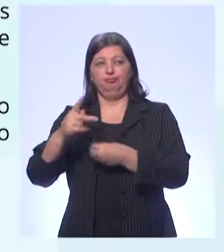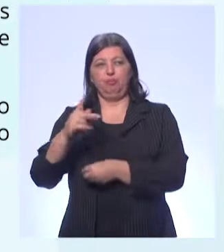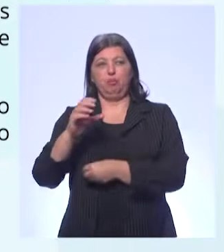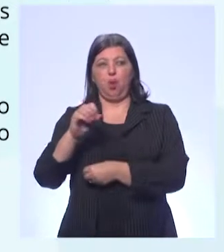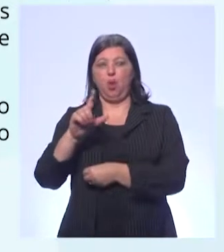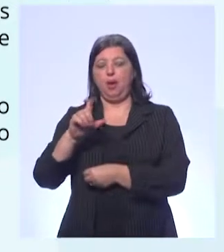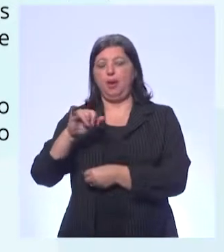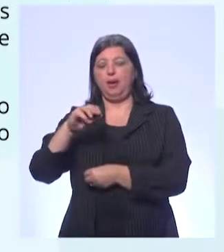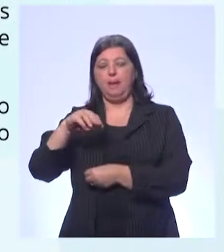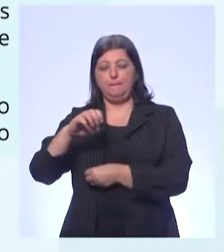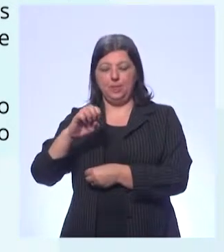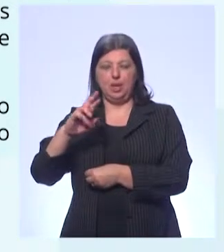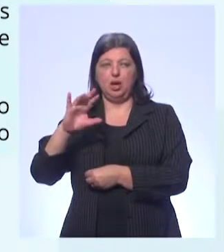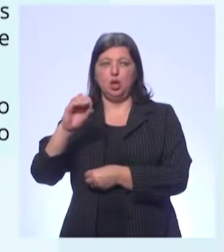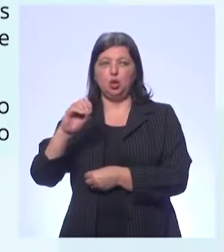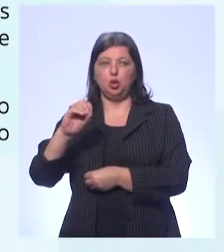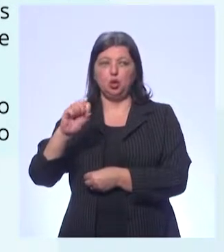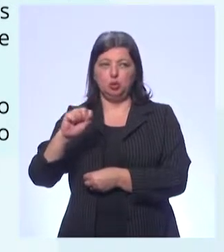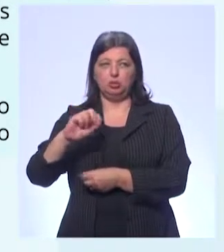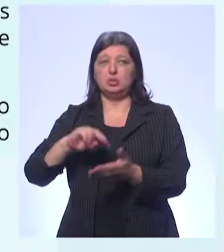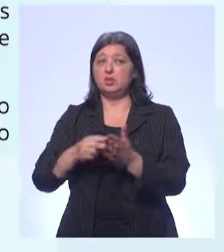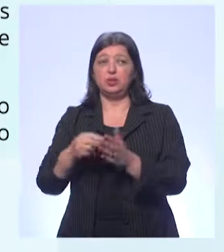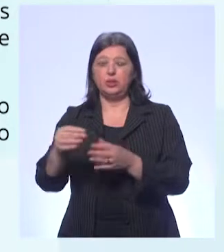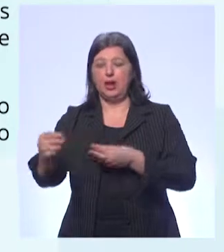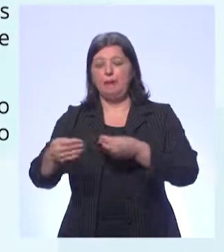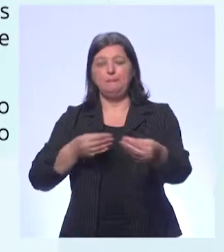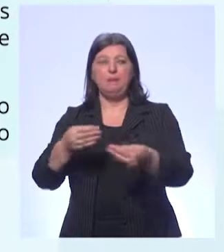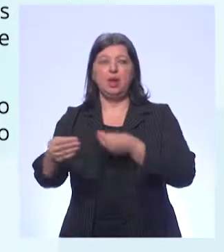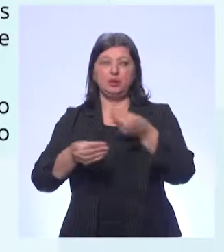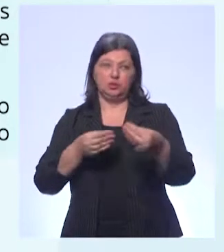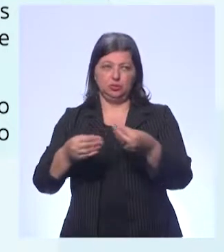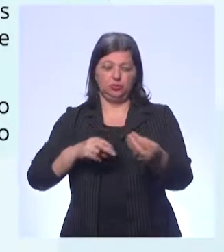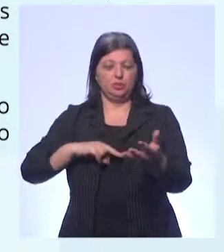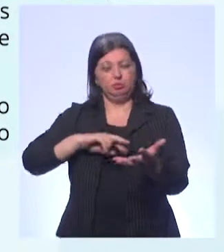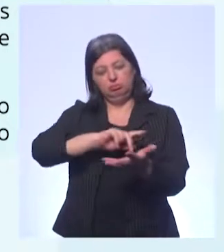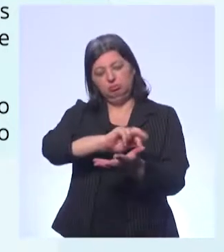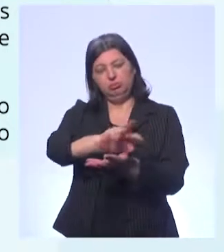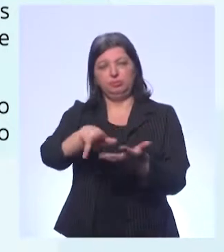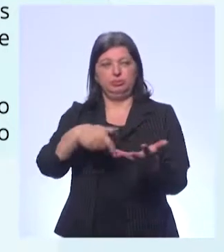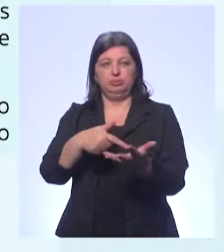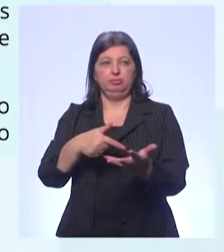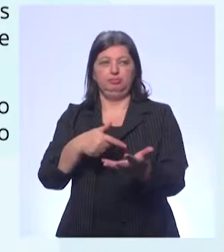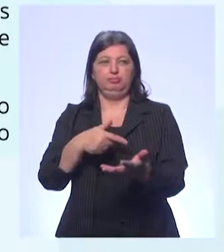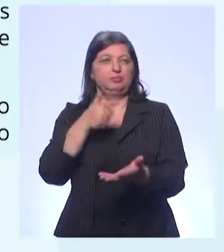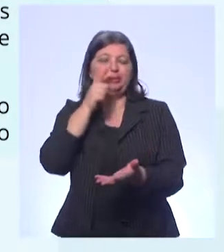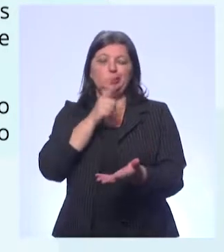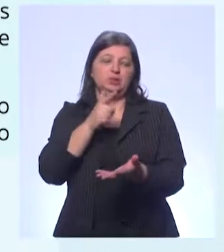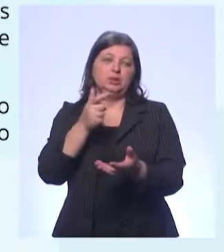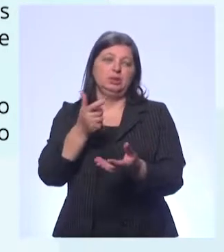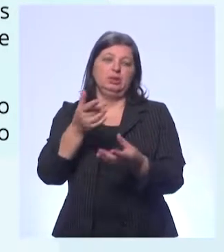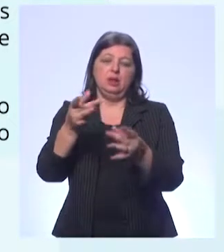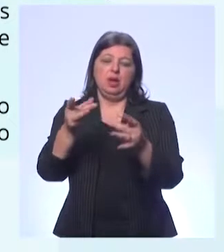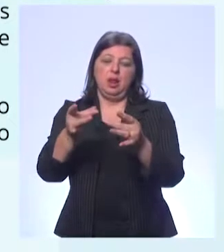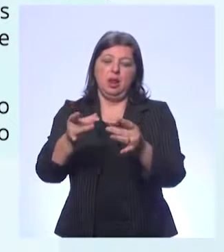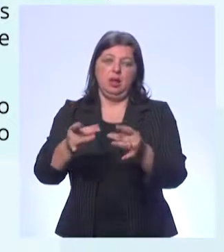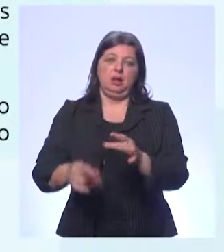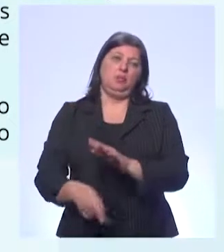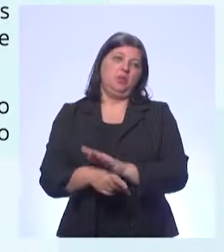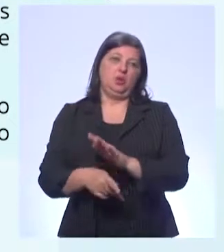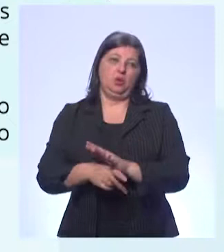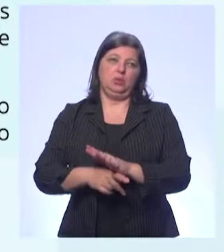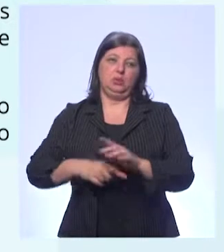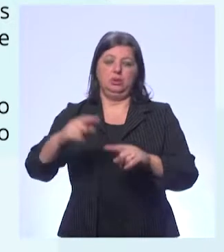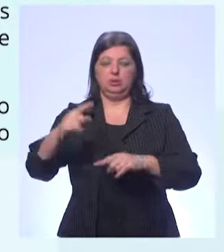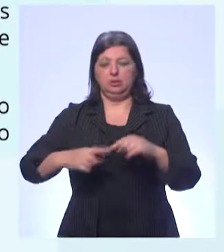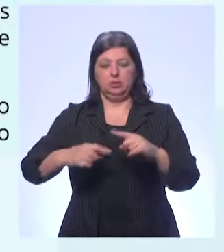cadeias juntos. O poli quer dizer que são vários meros. Não dá para entrar muito em propriedades dos plásticos por